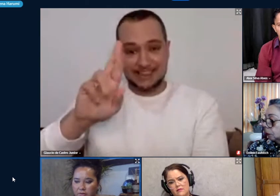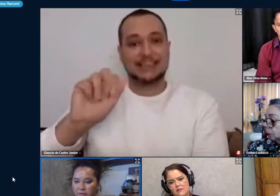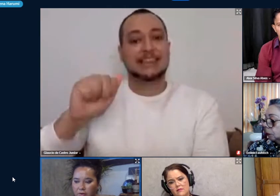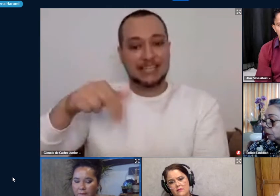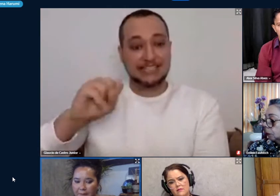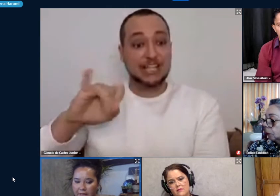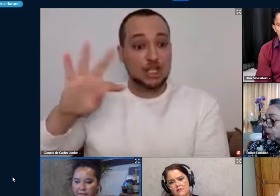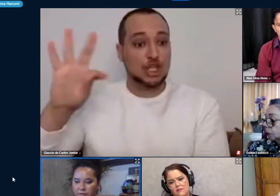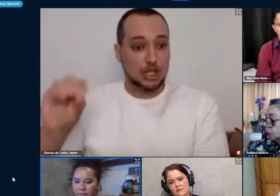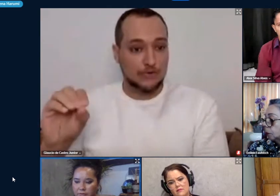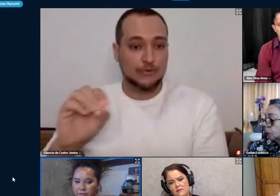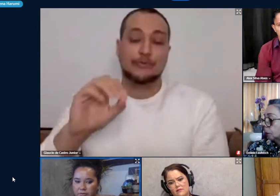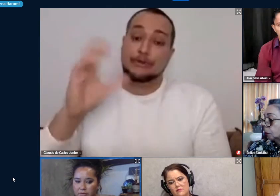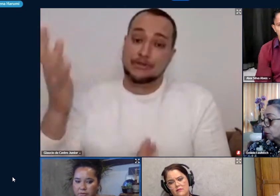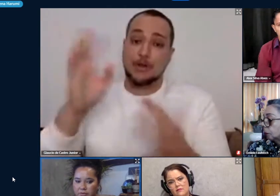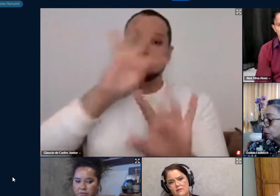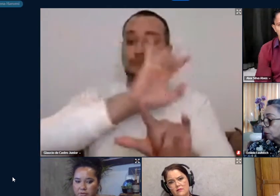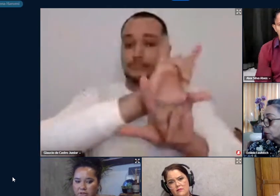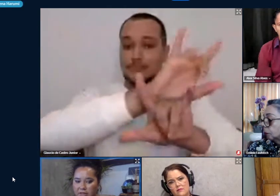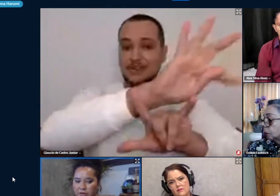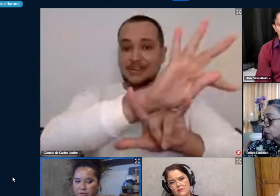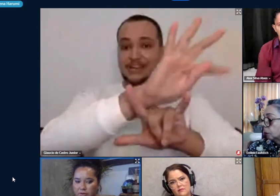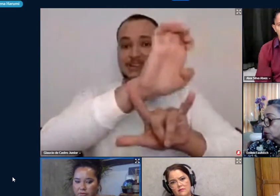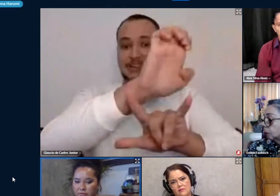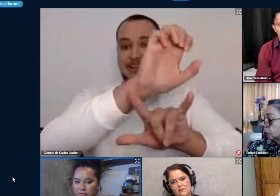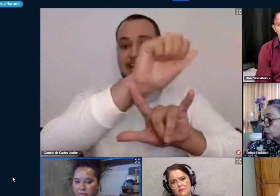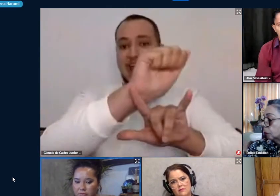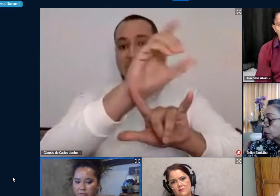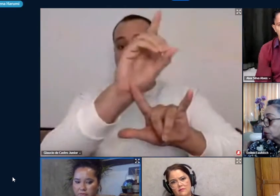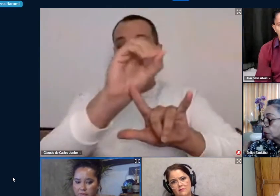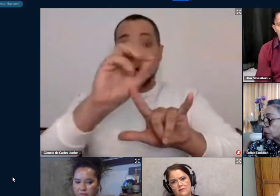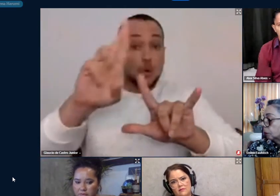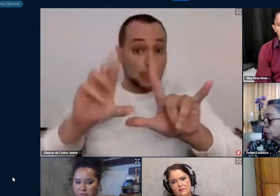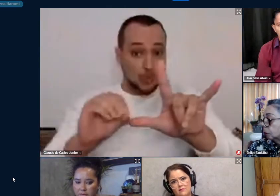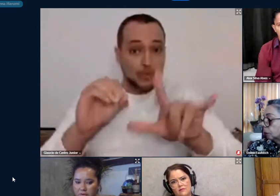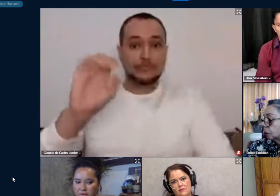intransitivo, completo. Te adoro.